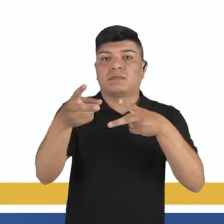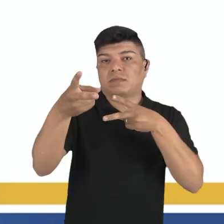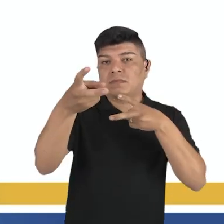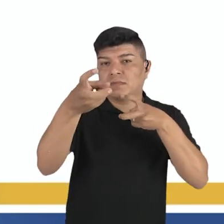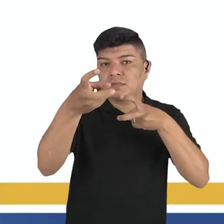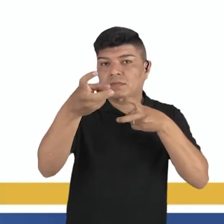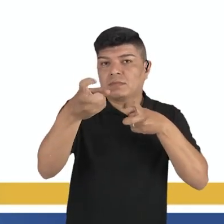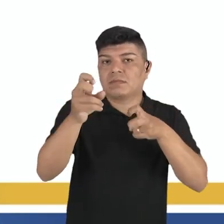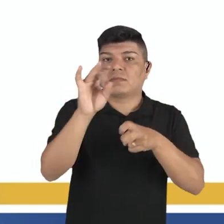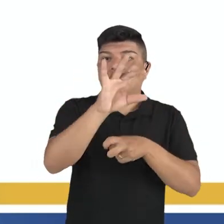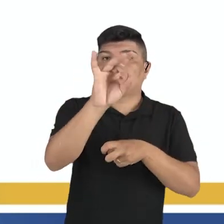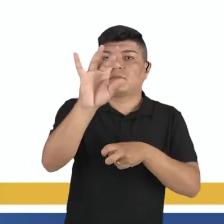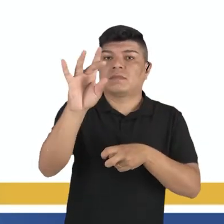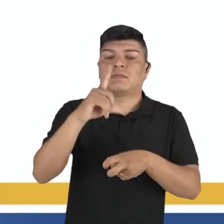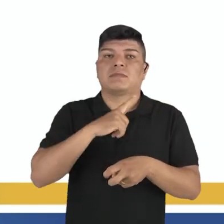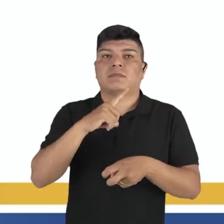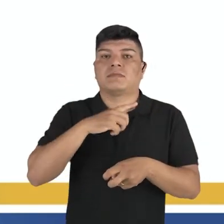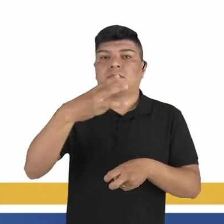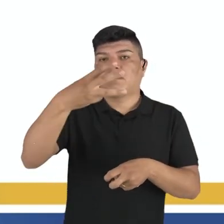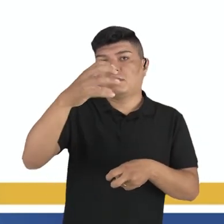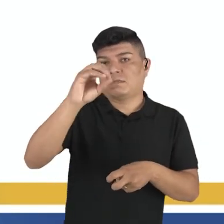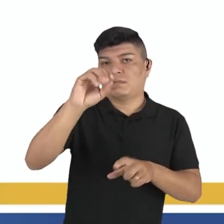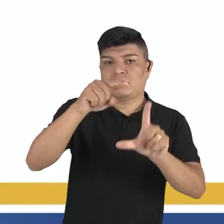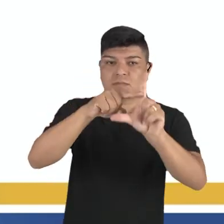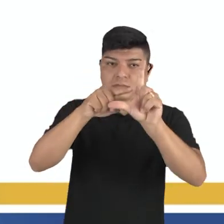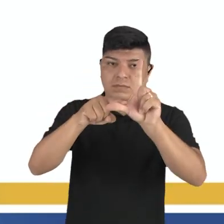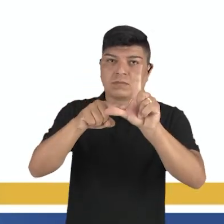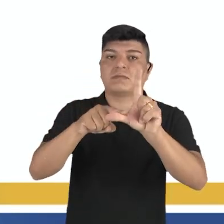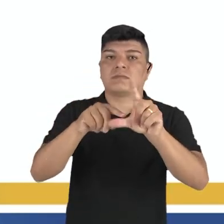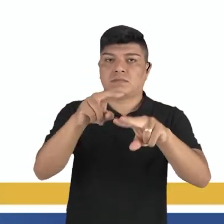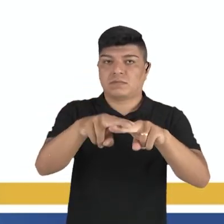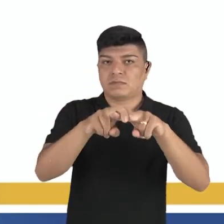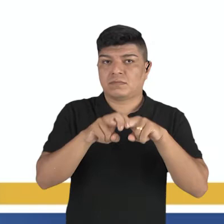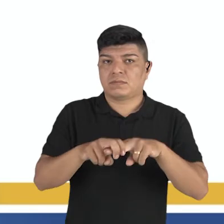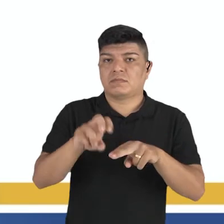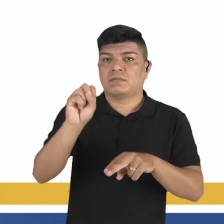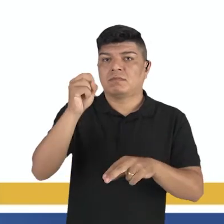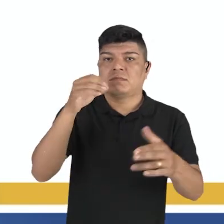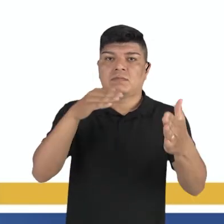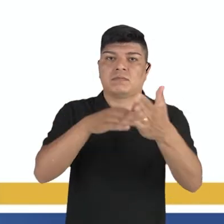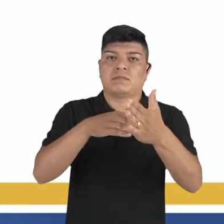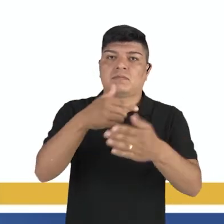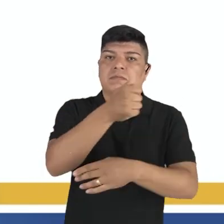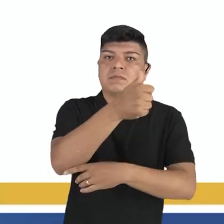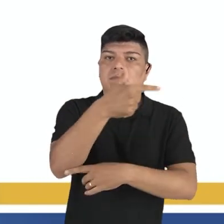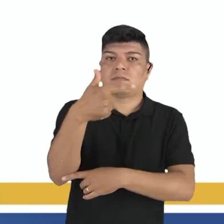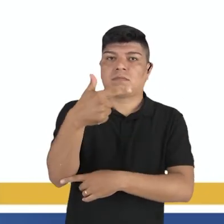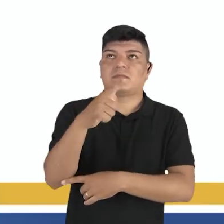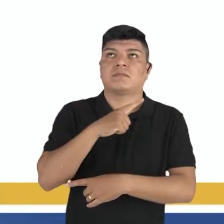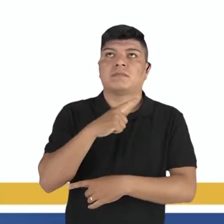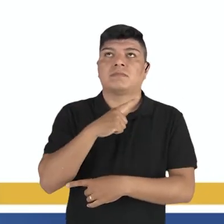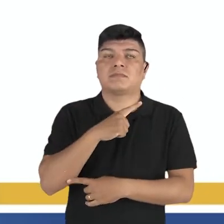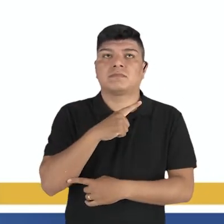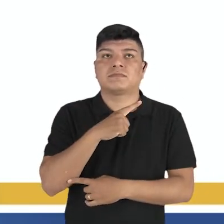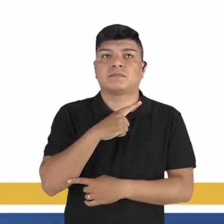verificar que cada parte tem 30 graus. Então, de 8 até 12, eu